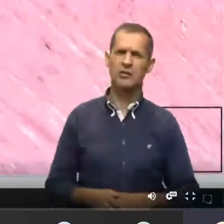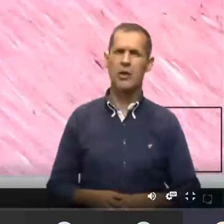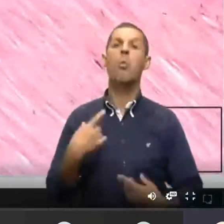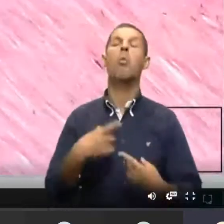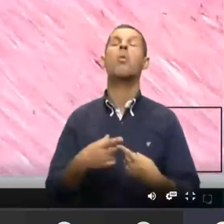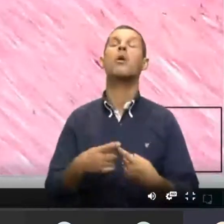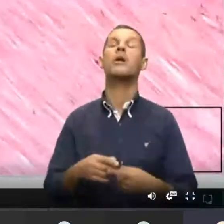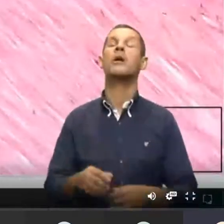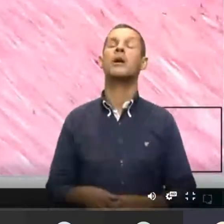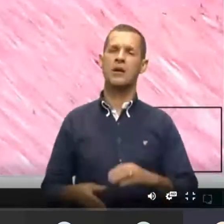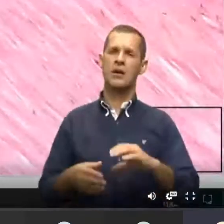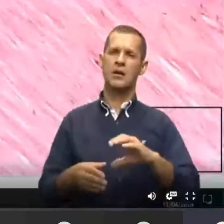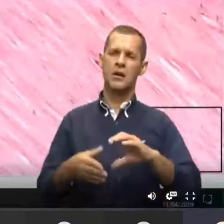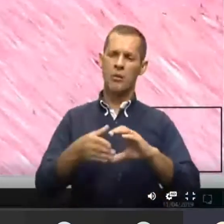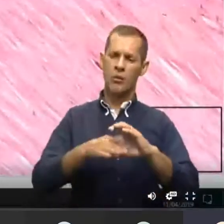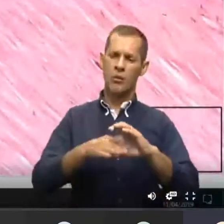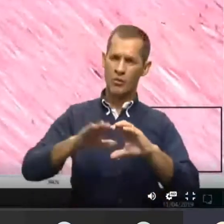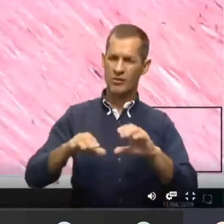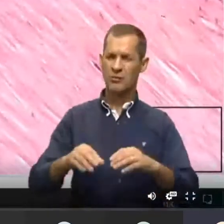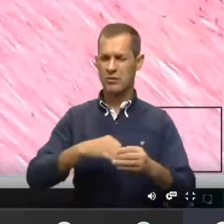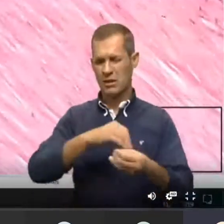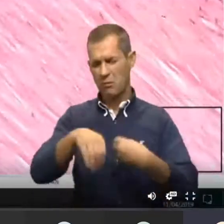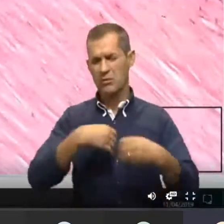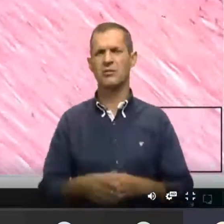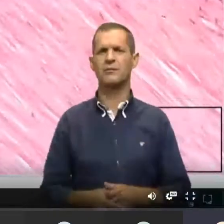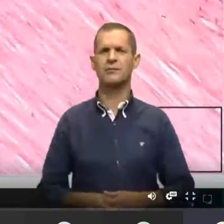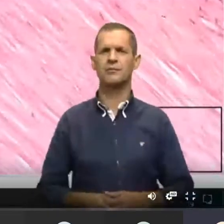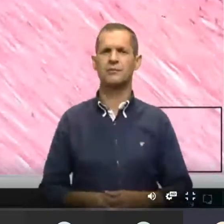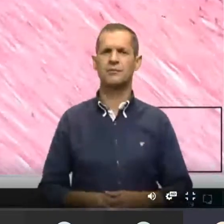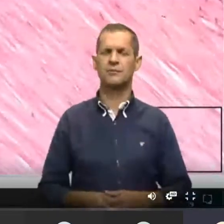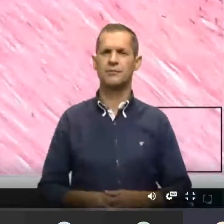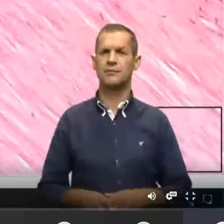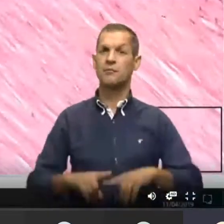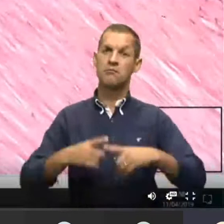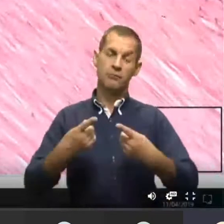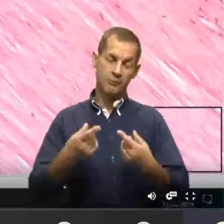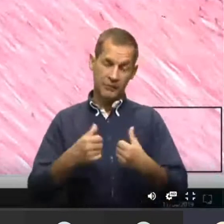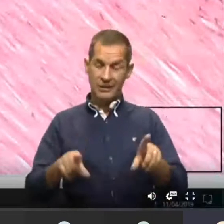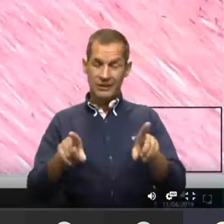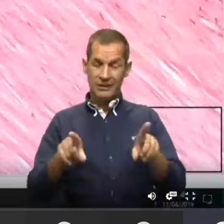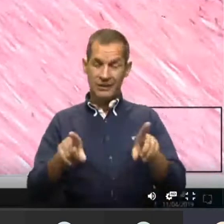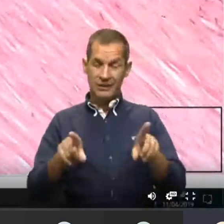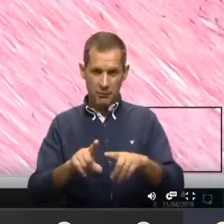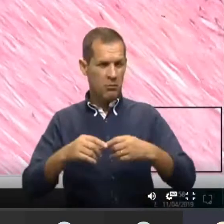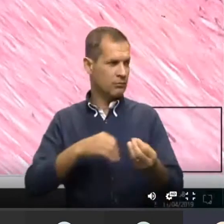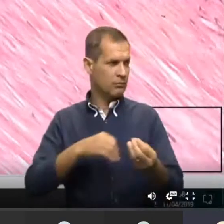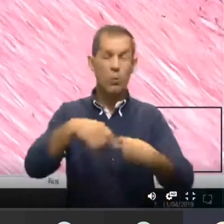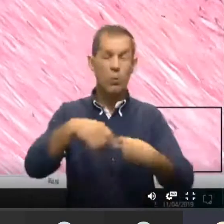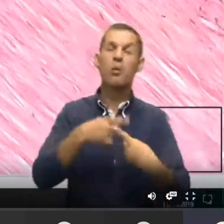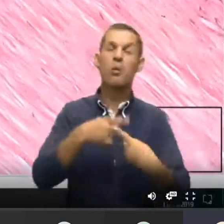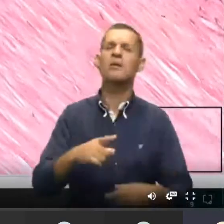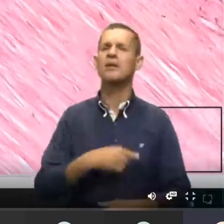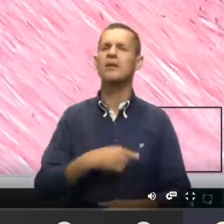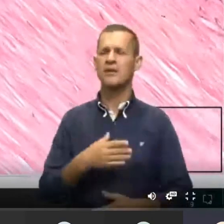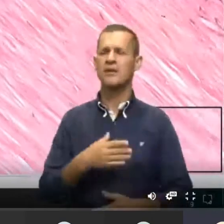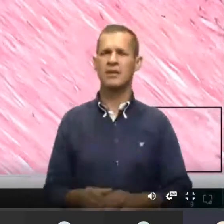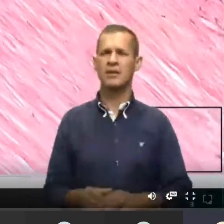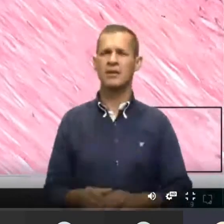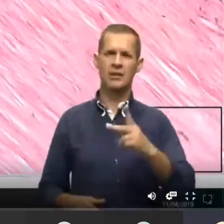né? Por quê? Porque o citoplasma está bem mais disperso nesse caso. E ele está justamente mais disperso porque